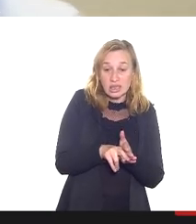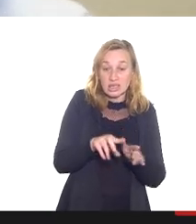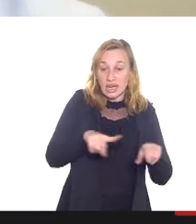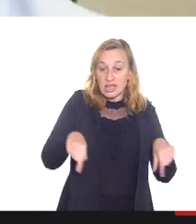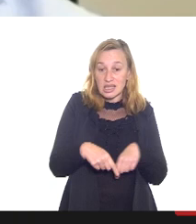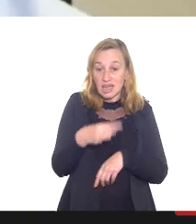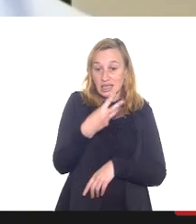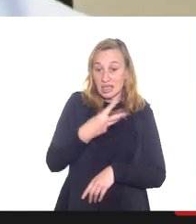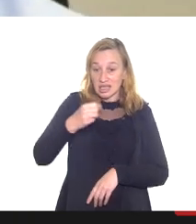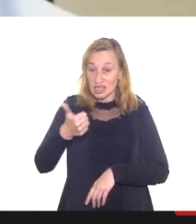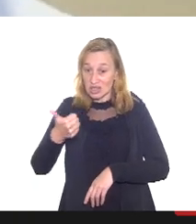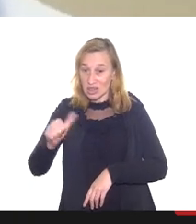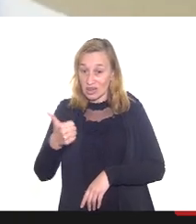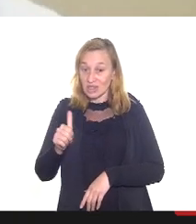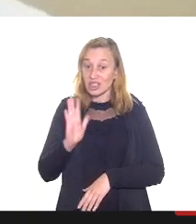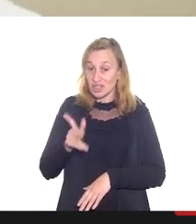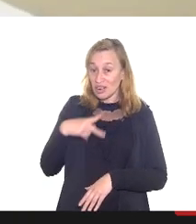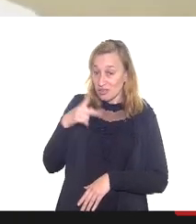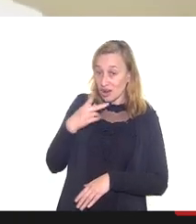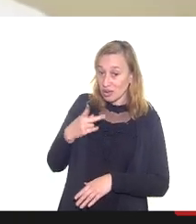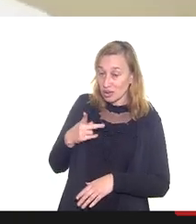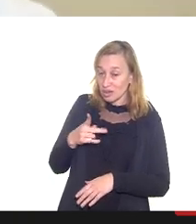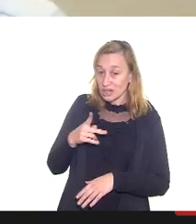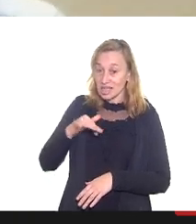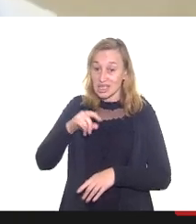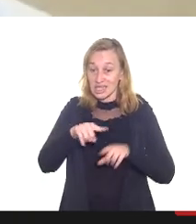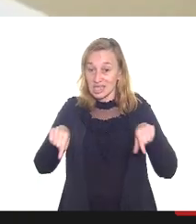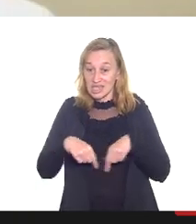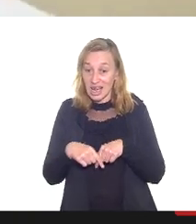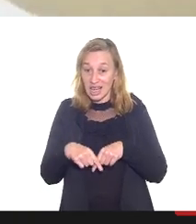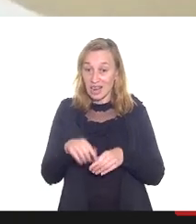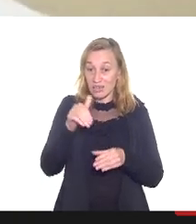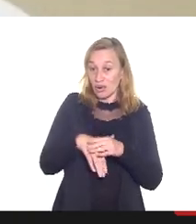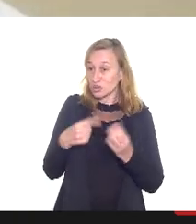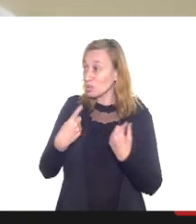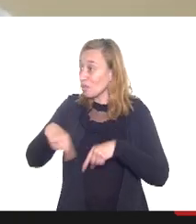chegou aqui para mim que ela já ganhou o apelido de sala voto divergente.